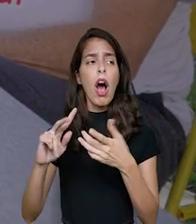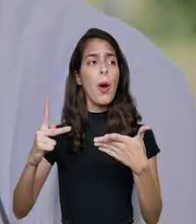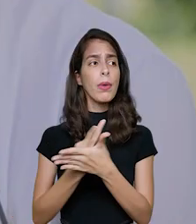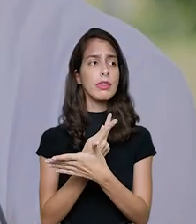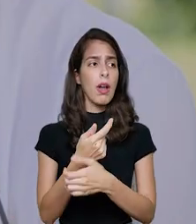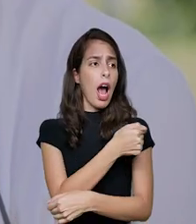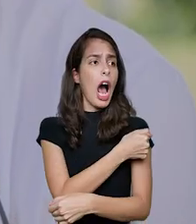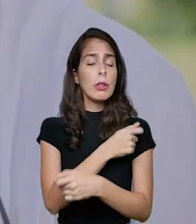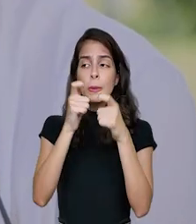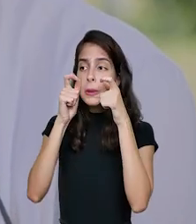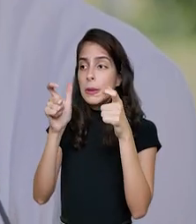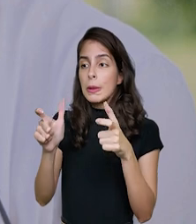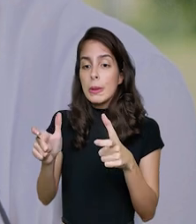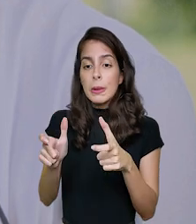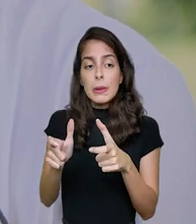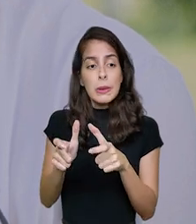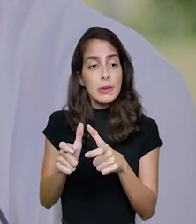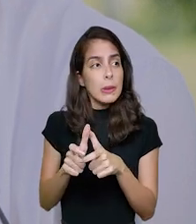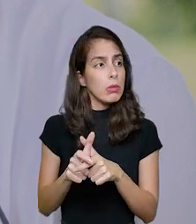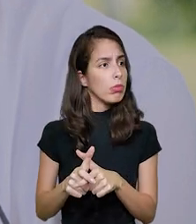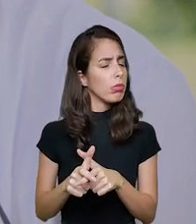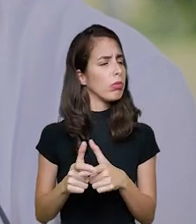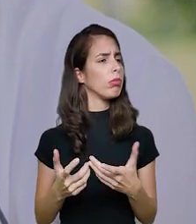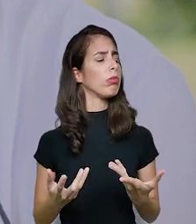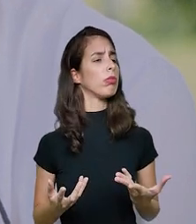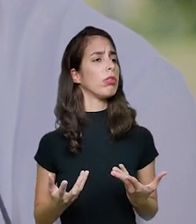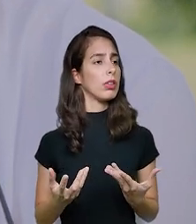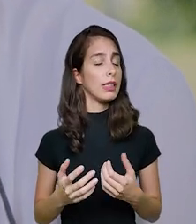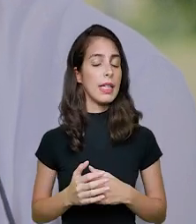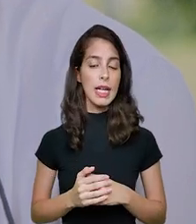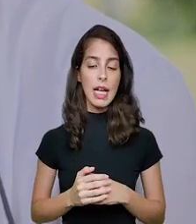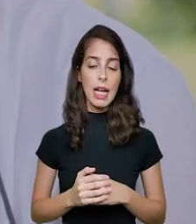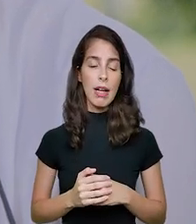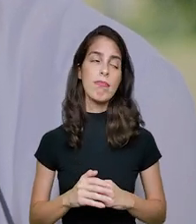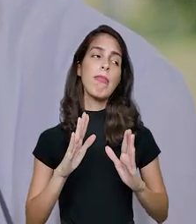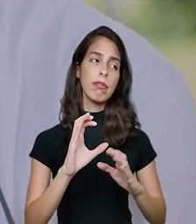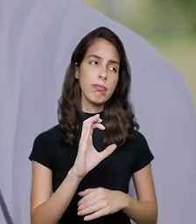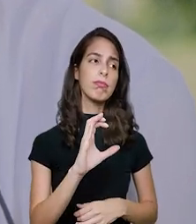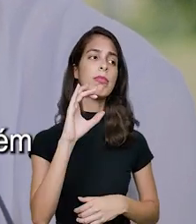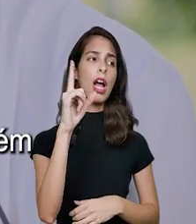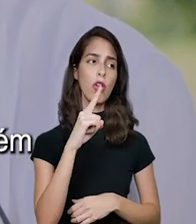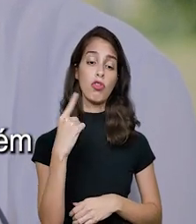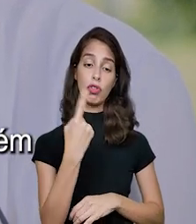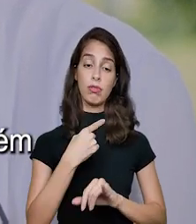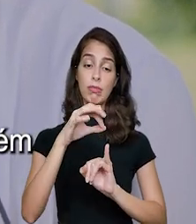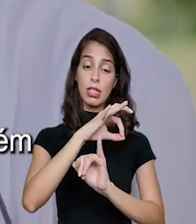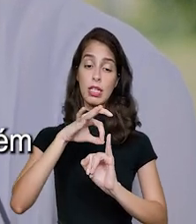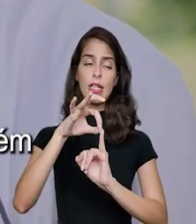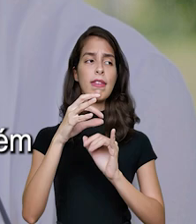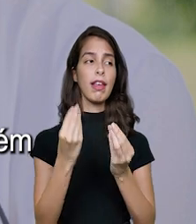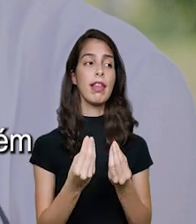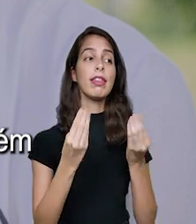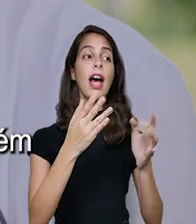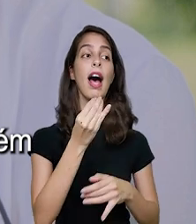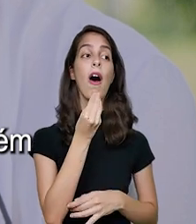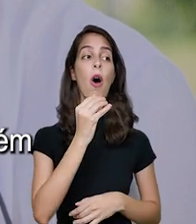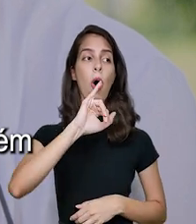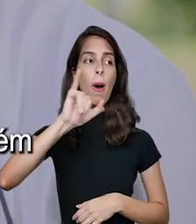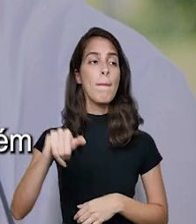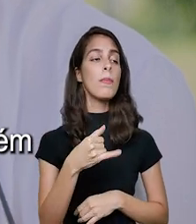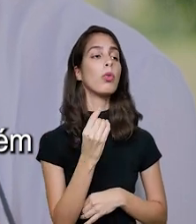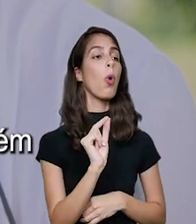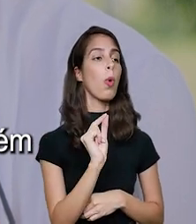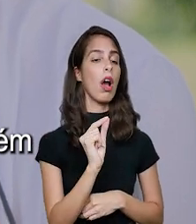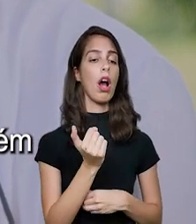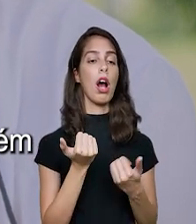pessoas não tão assim procurando claro que a gente também forma né a possibilidade da pessoa ser empregado né que a gente faz esse trabalho